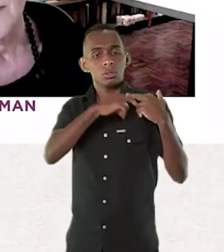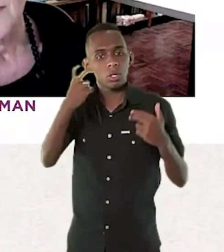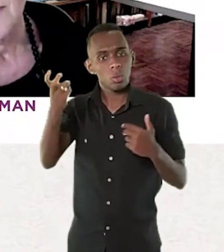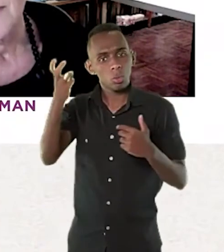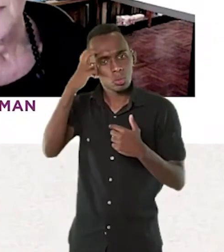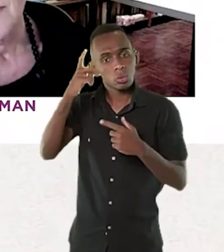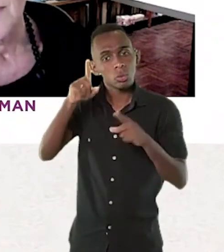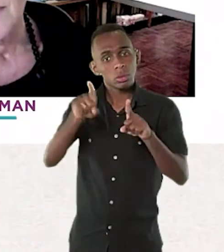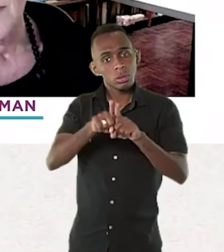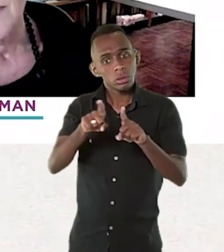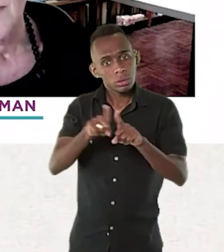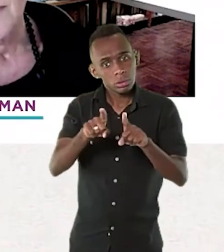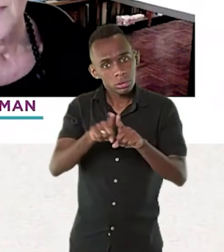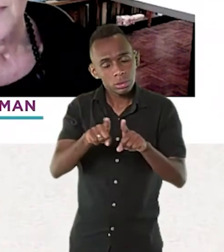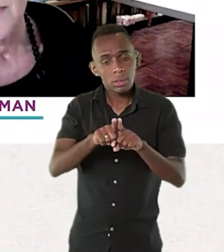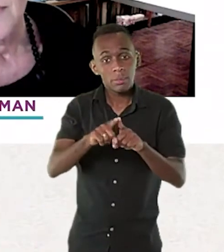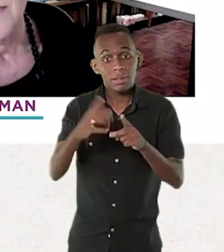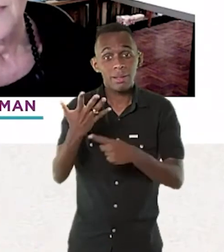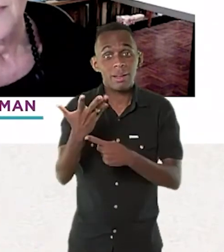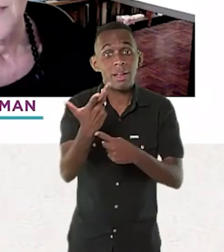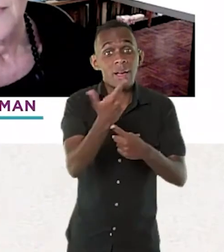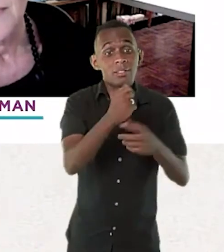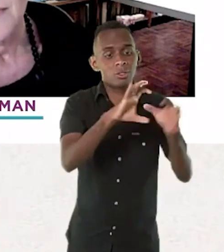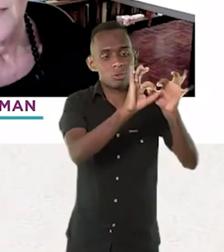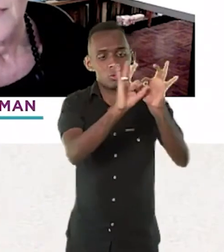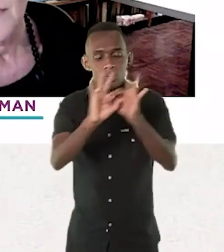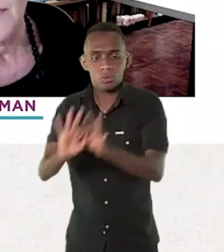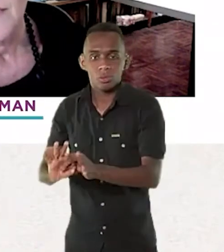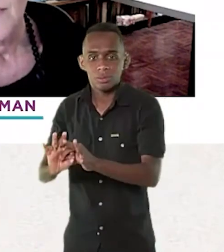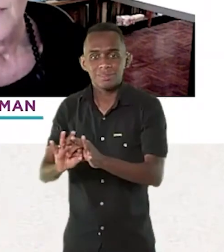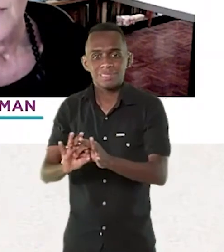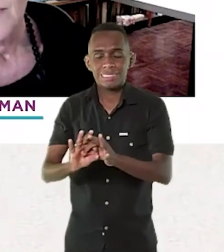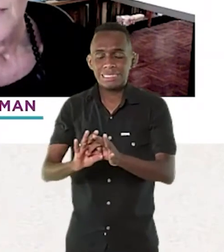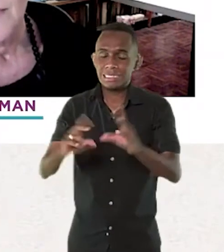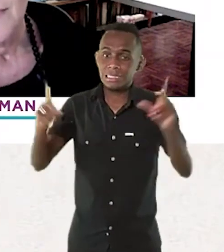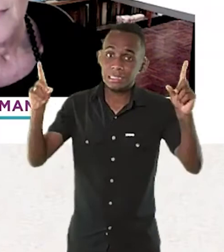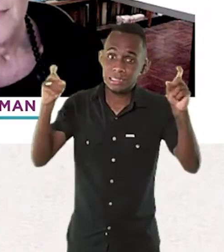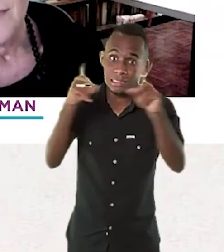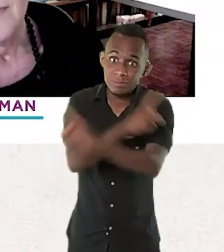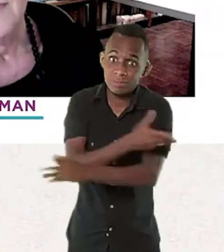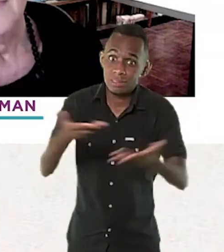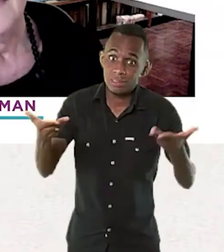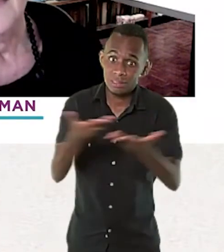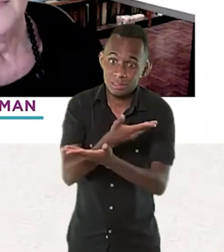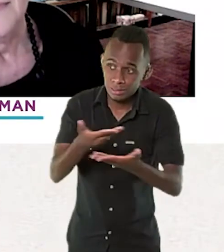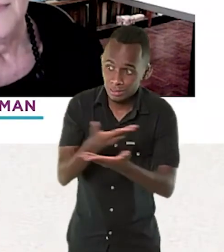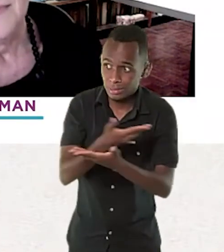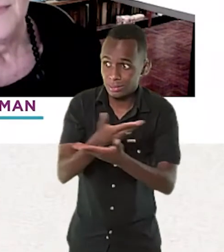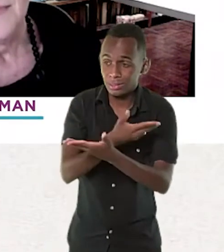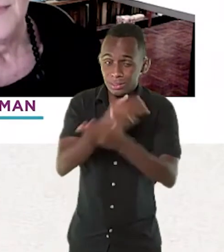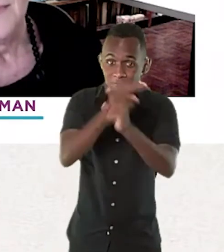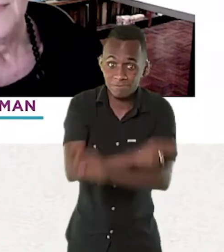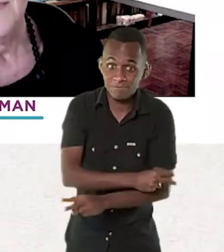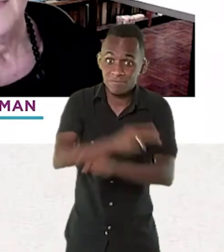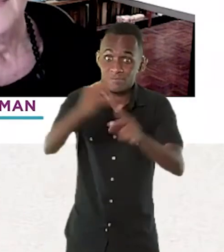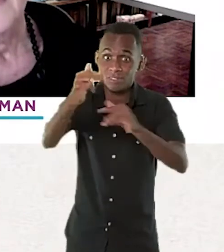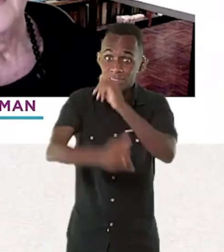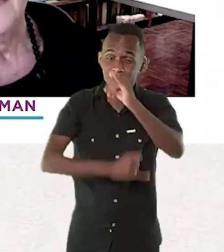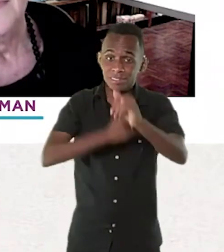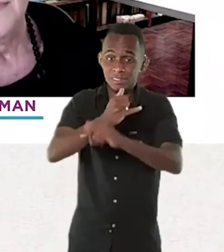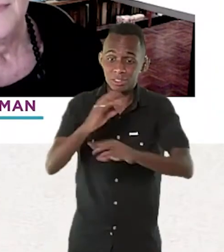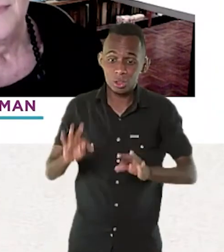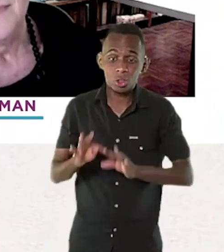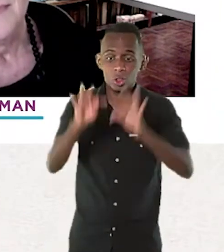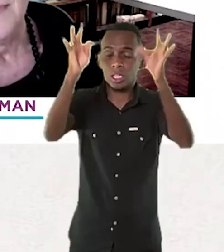arte nesse contexto maquiavélico que a cibernética e a eletrônica nos